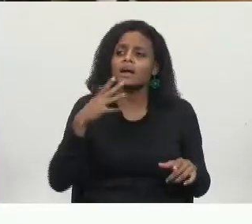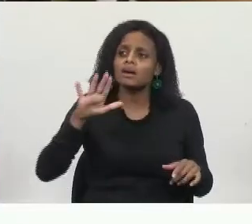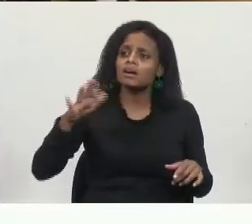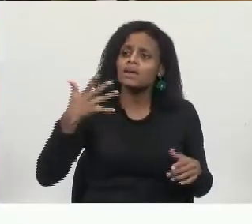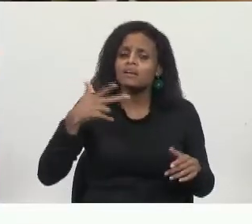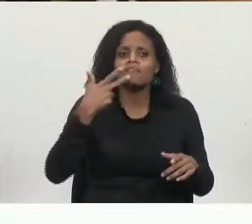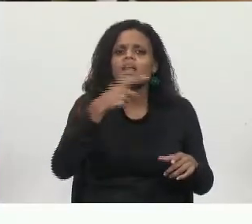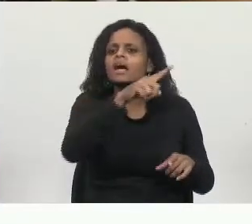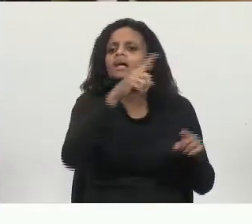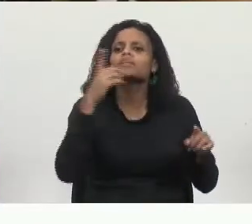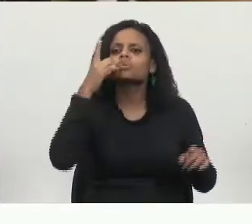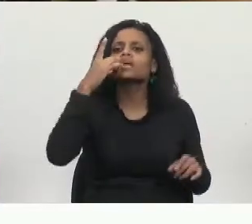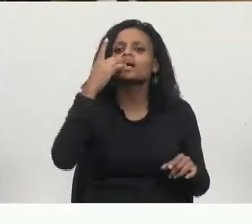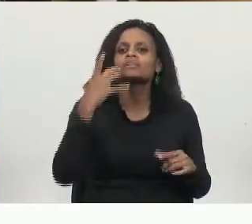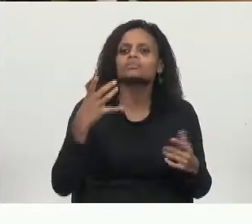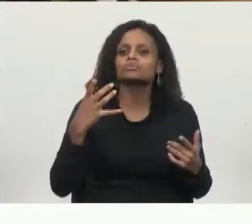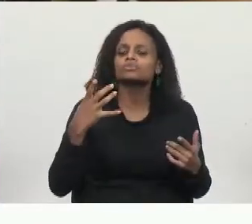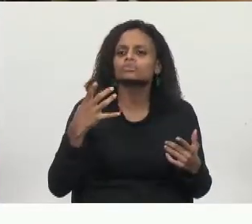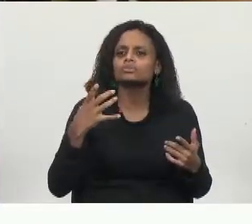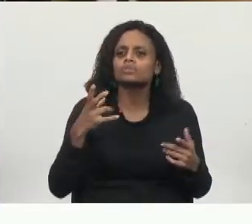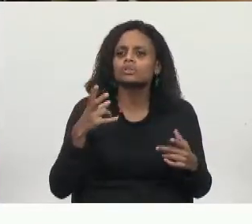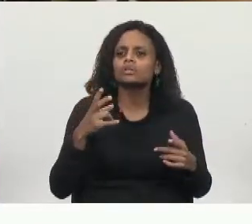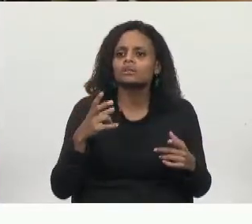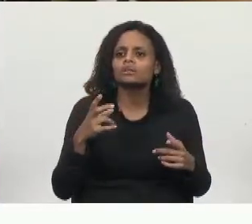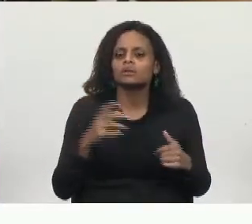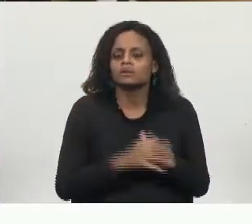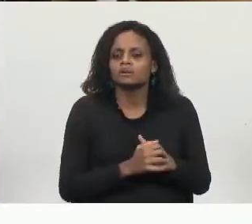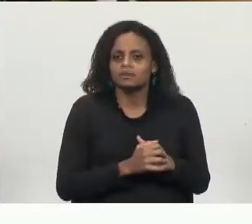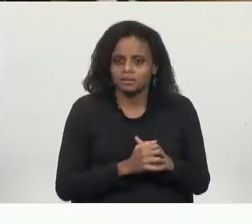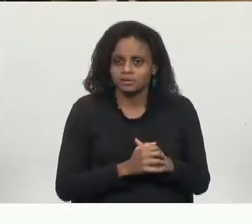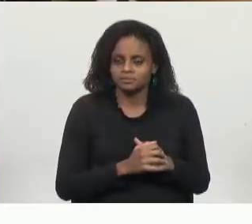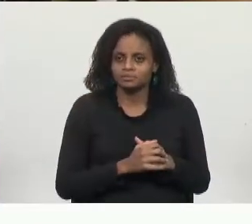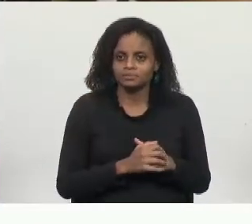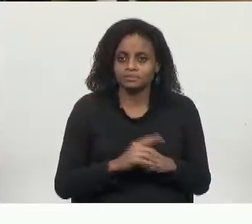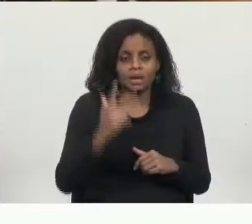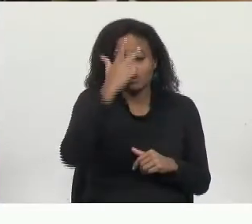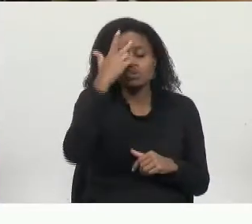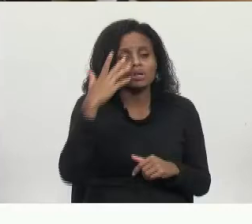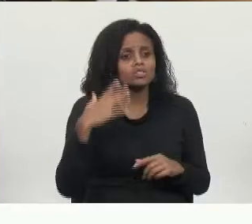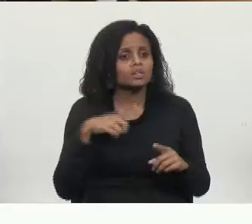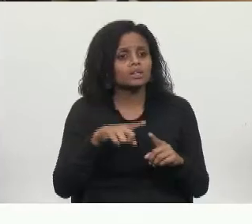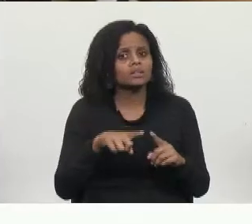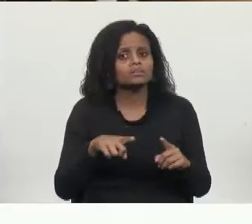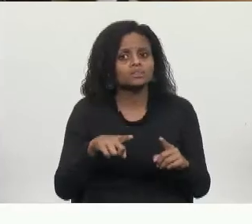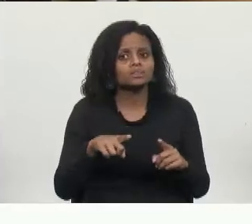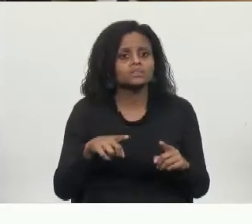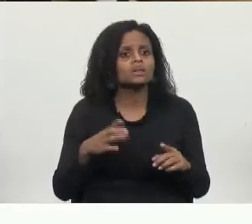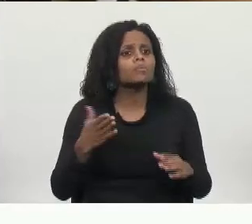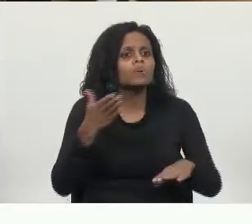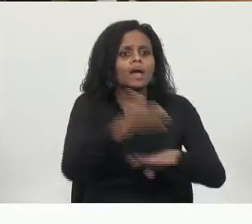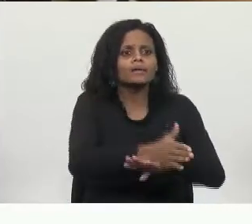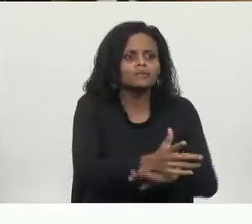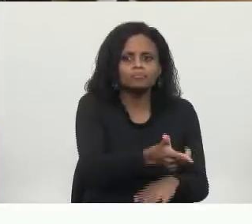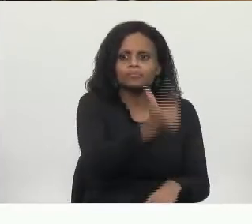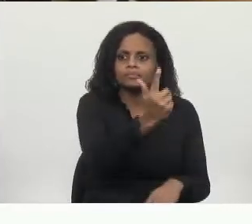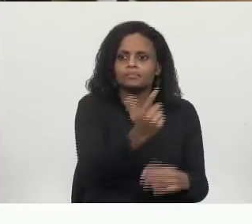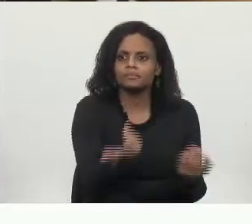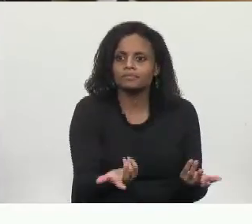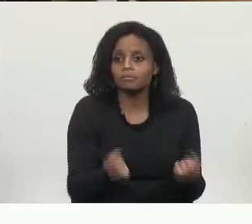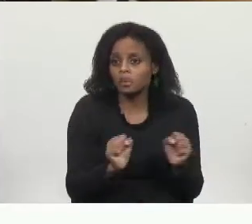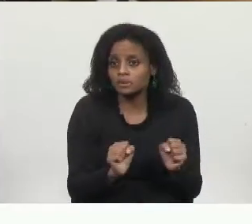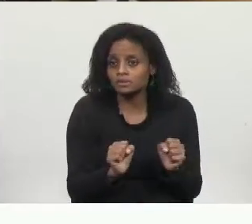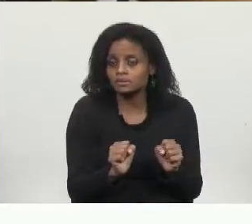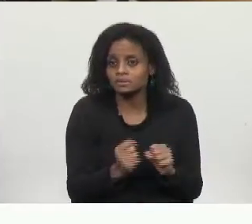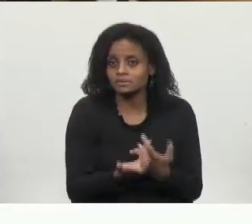atendemos a população, várias pessoas que nem conhecemos, e chega ali, você faz o quê? Então, é um absurdo hoje